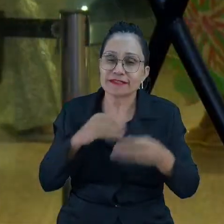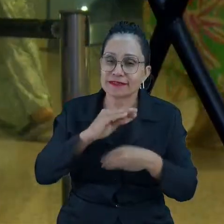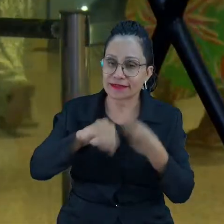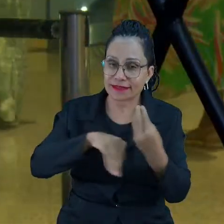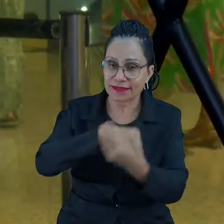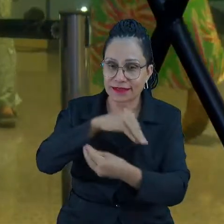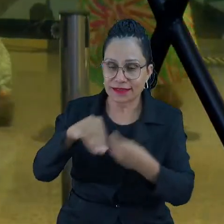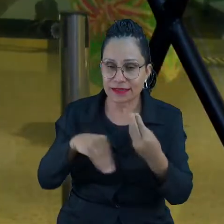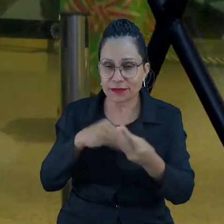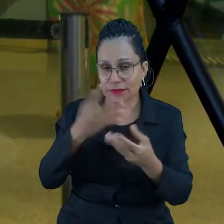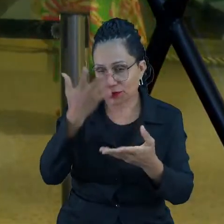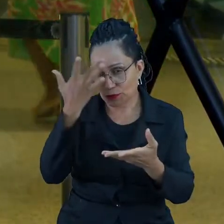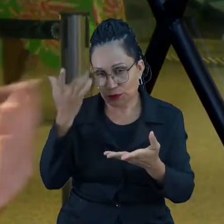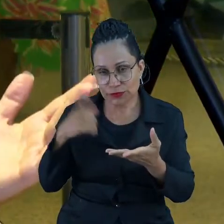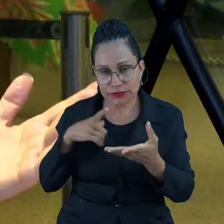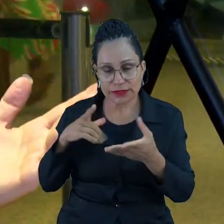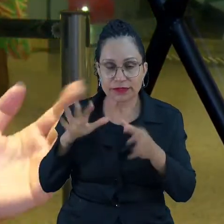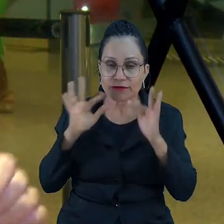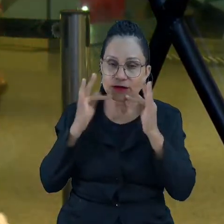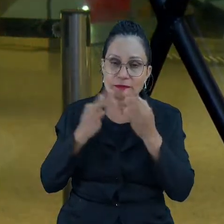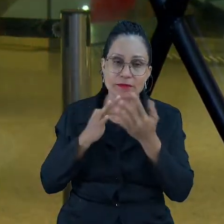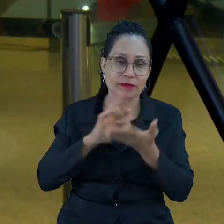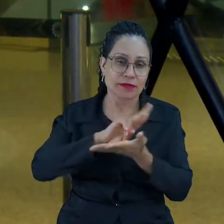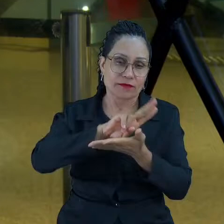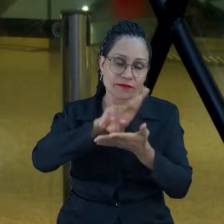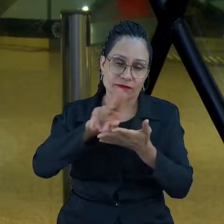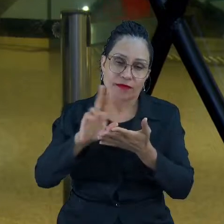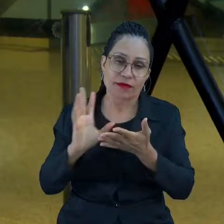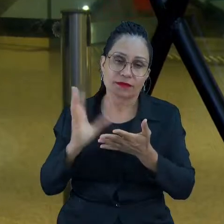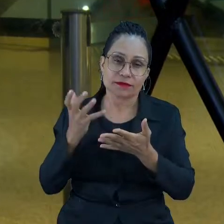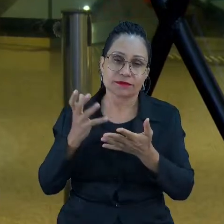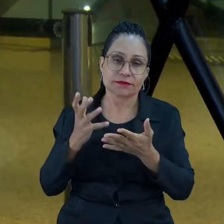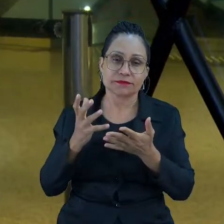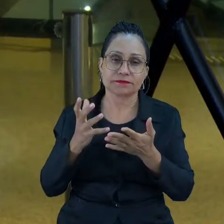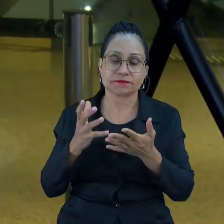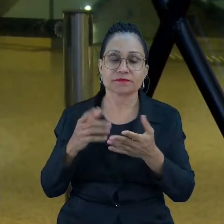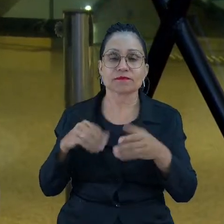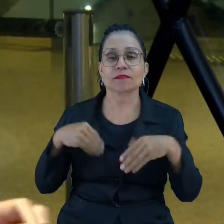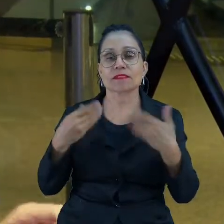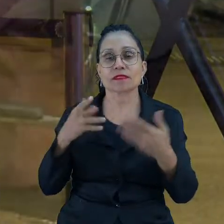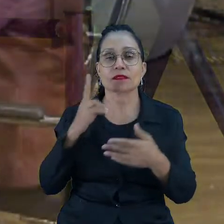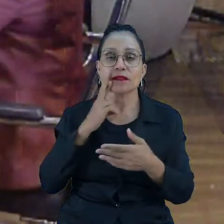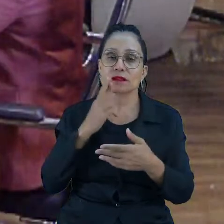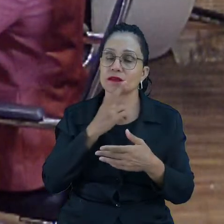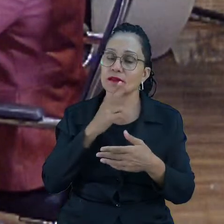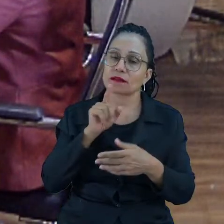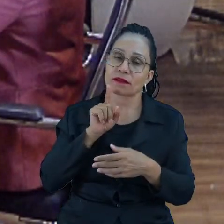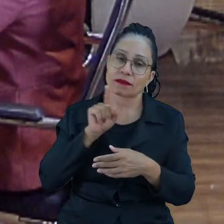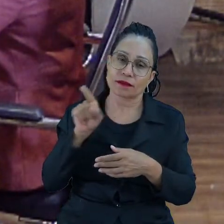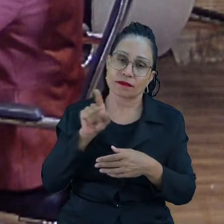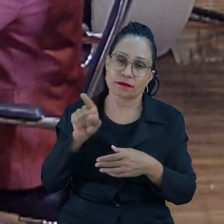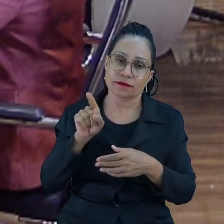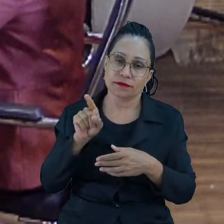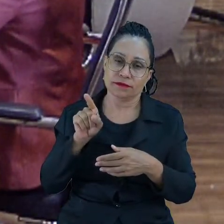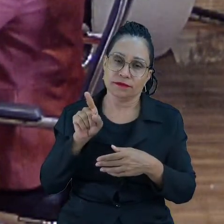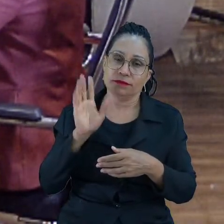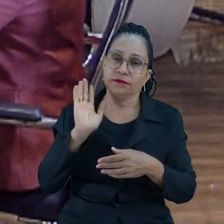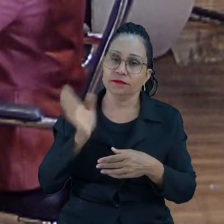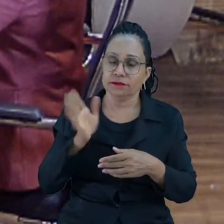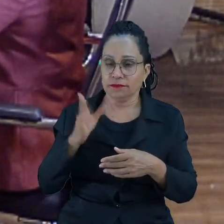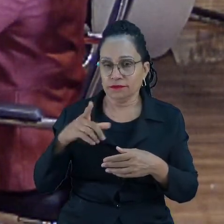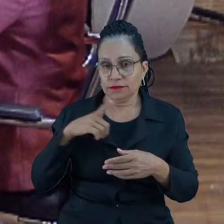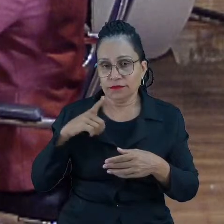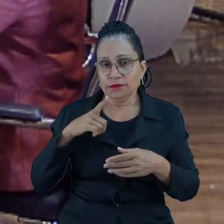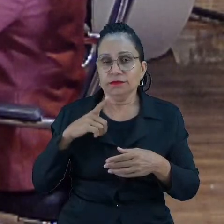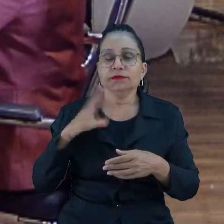círculo familiar, enfim. Sim. São muitas as situações. Sim. Então, lá no Brasil, como a gente já tem esse hábito,